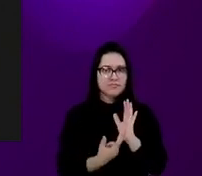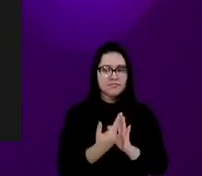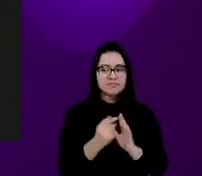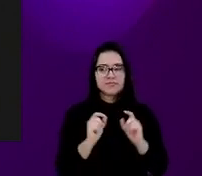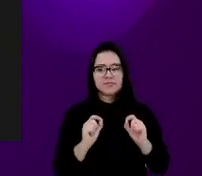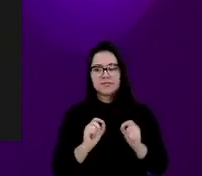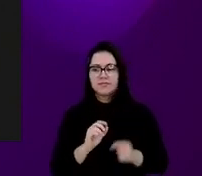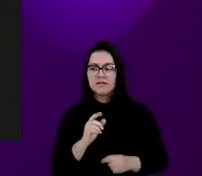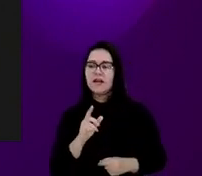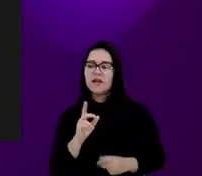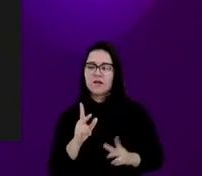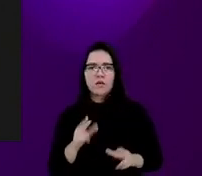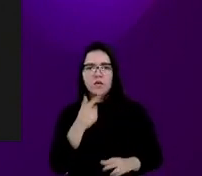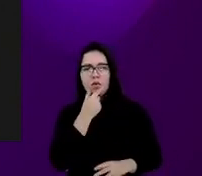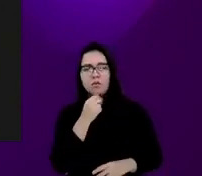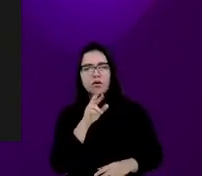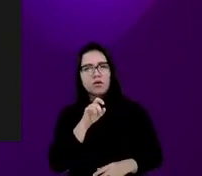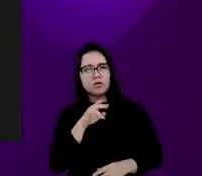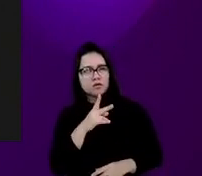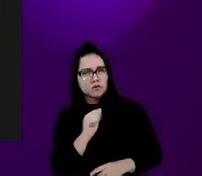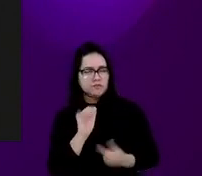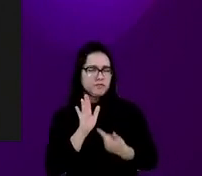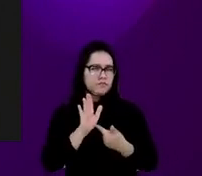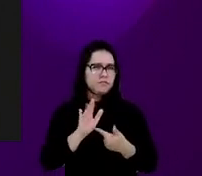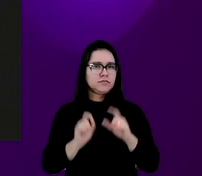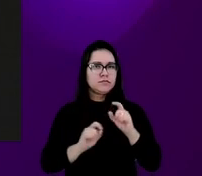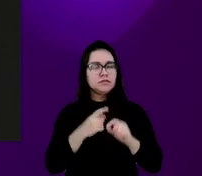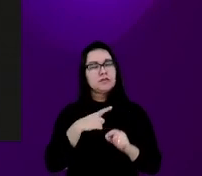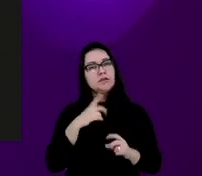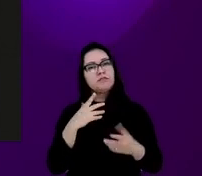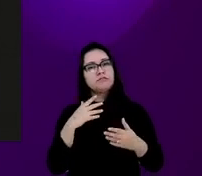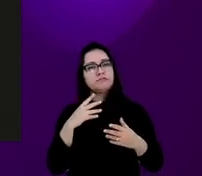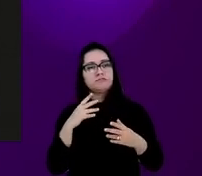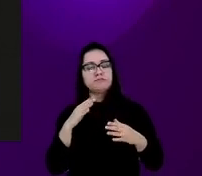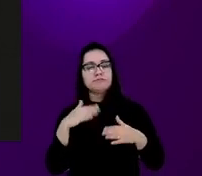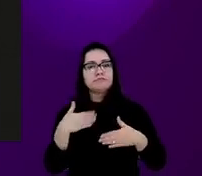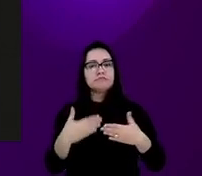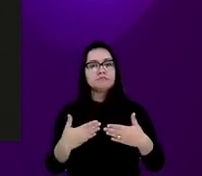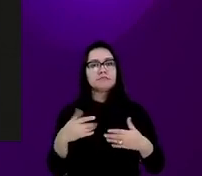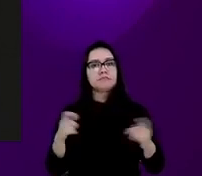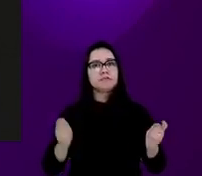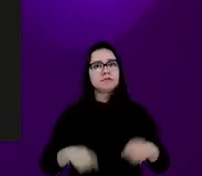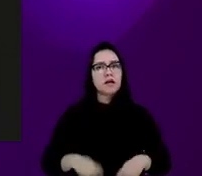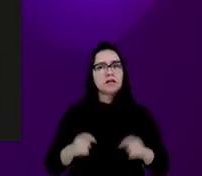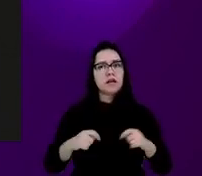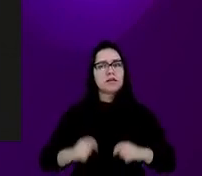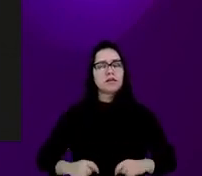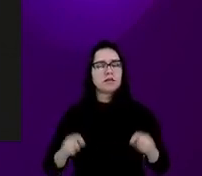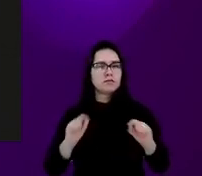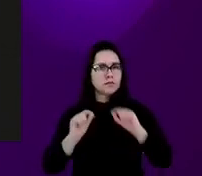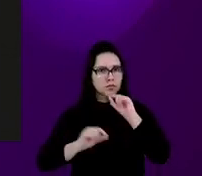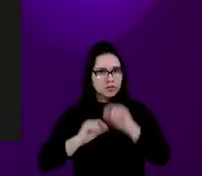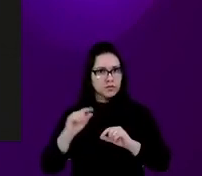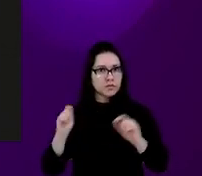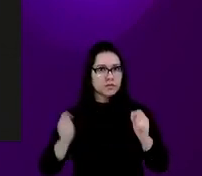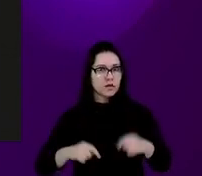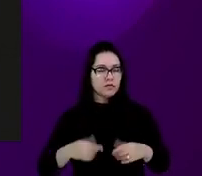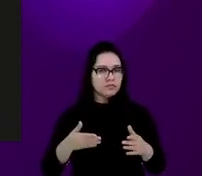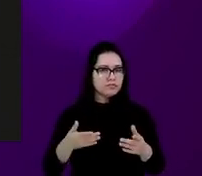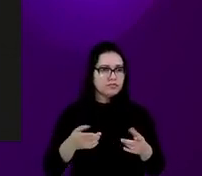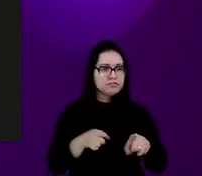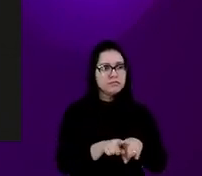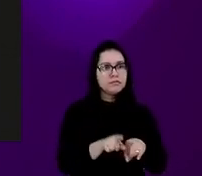nos apresentaram aí, com essas visões de possibilidades, que fazem a parceria